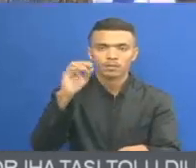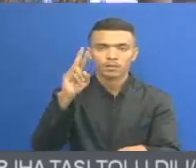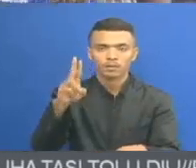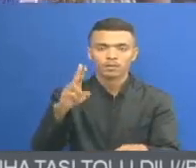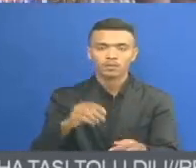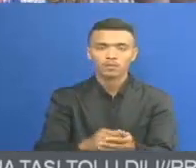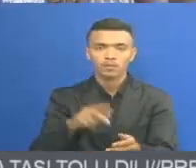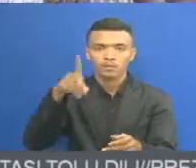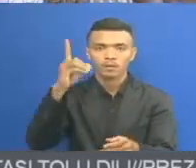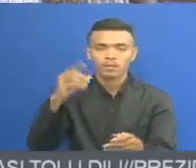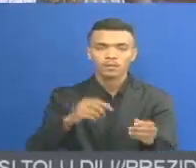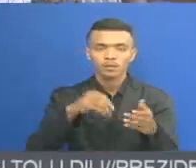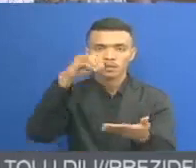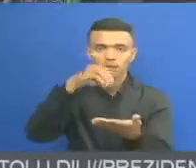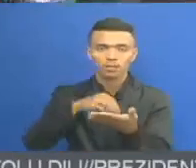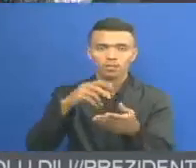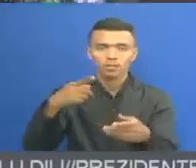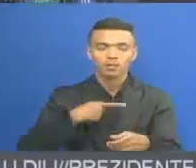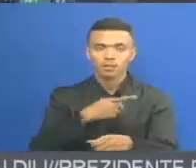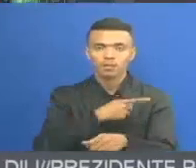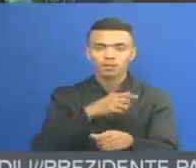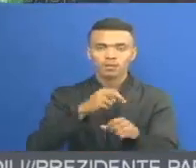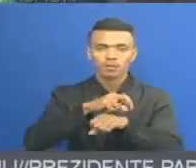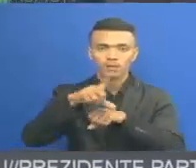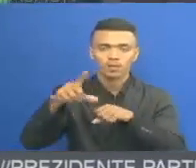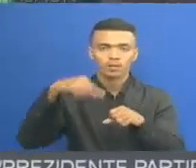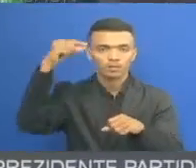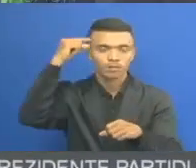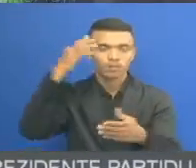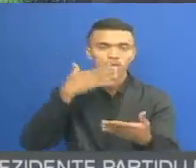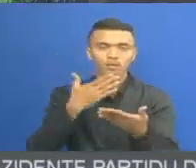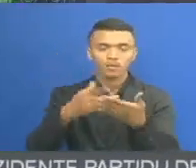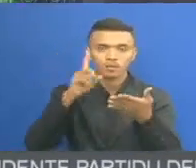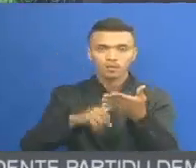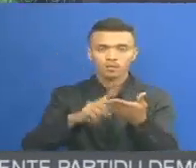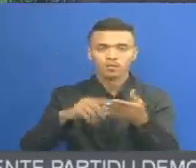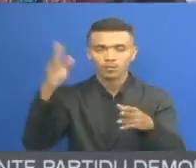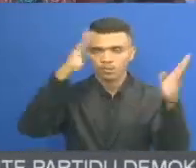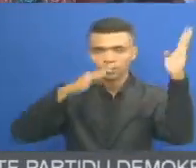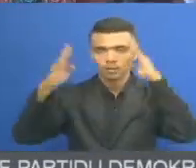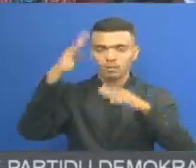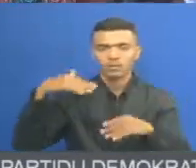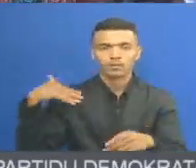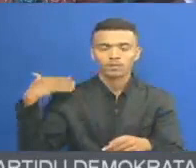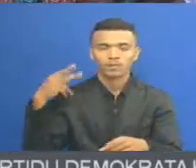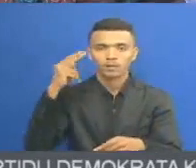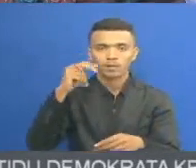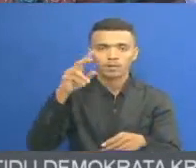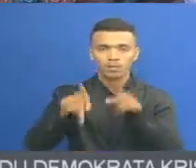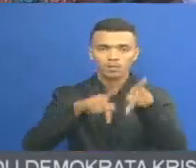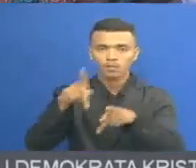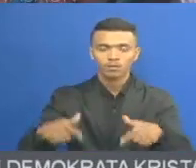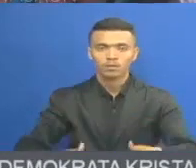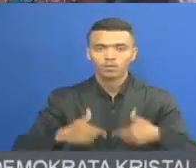mo se ator Parlamento Nacional no governo Rodiak, onde discute problemas jovem sirania, no discute povo de Mores. Além